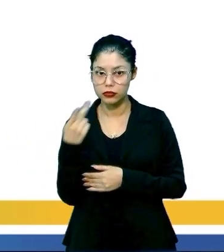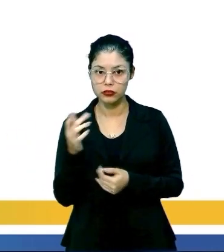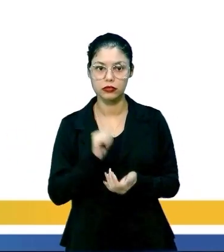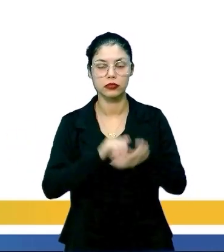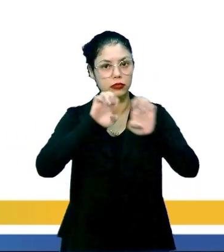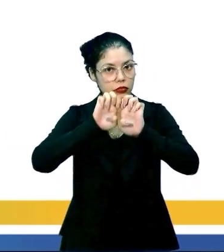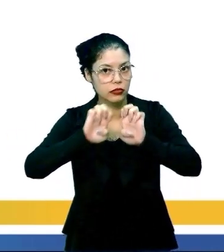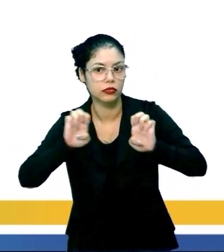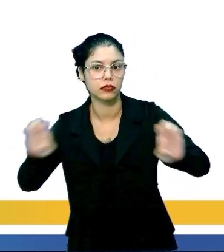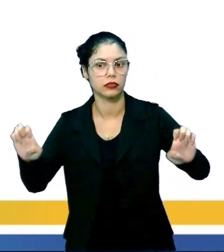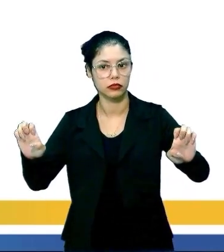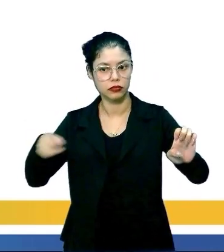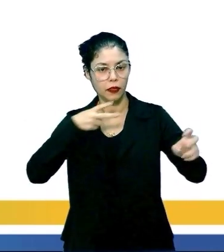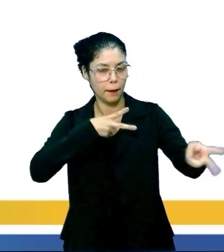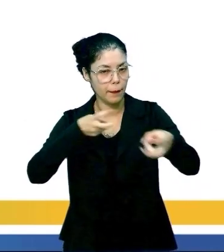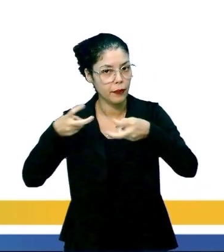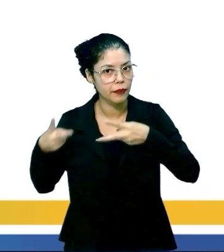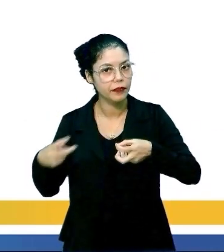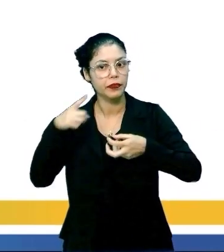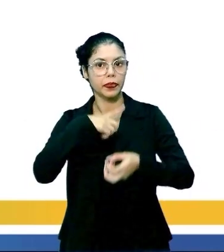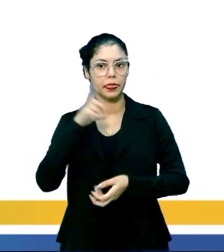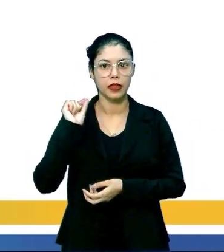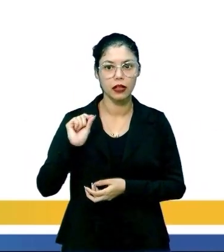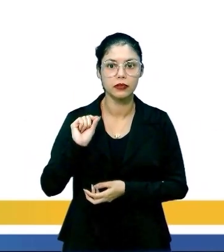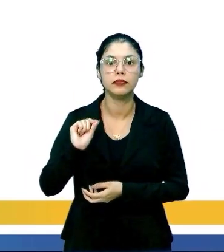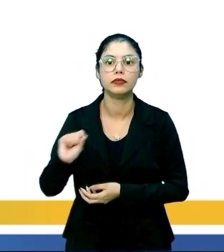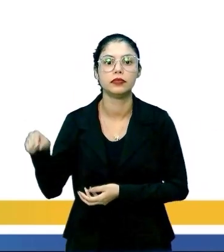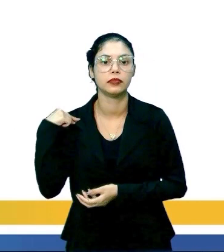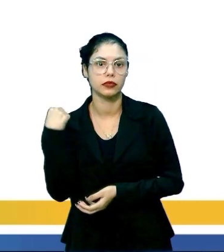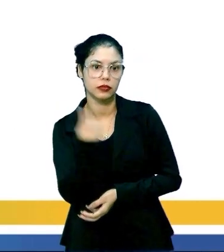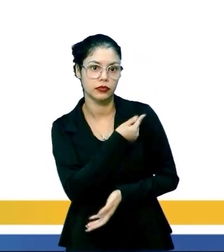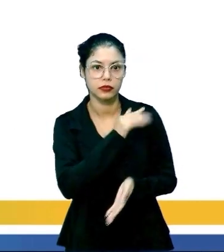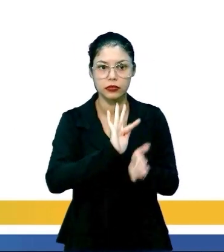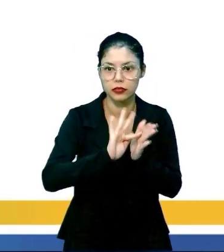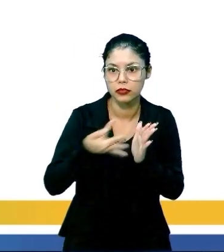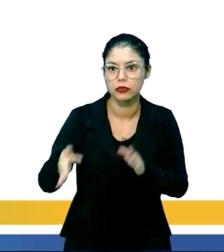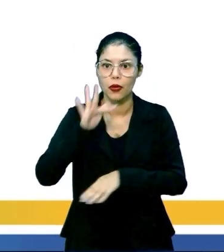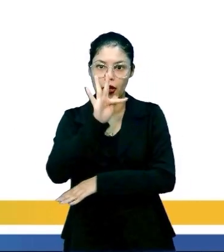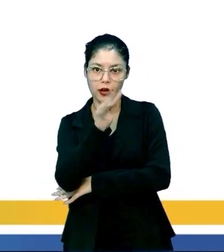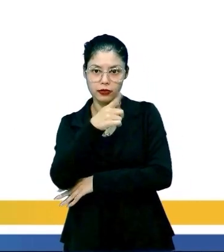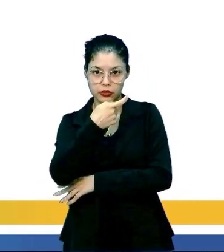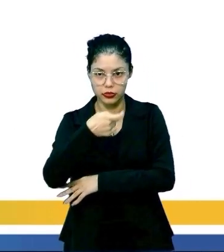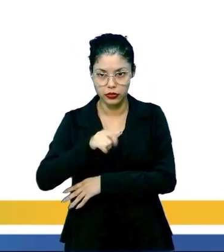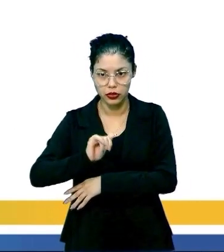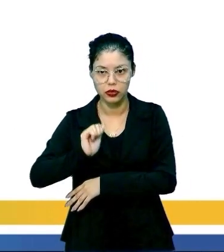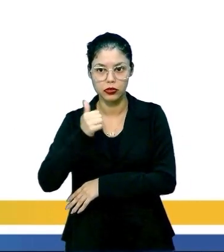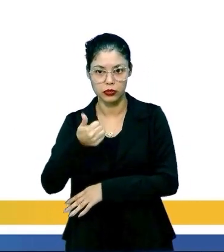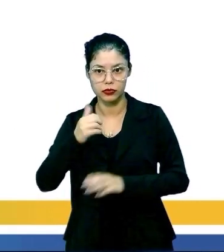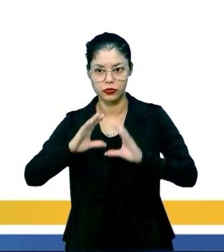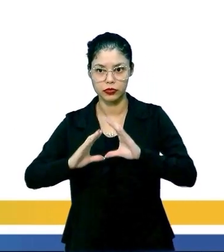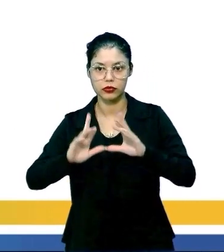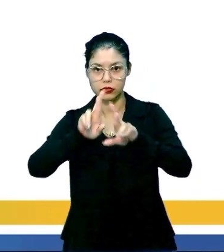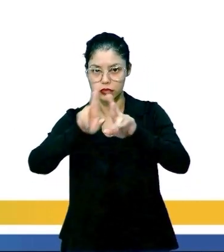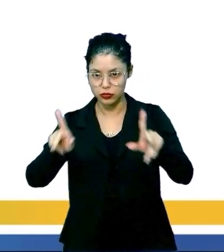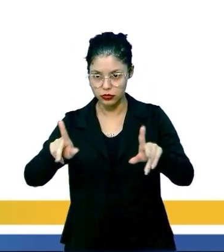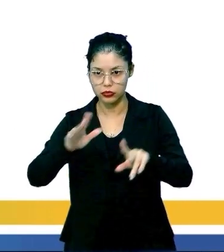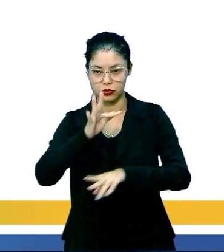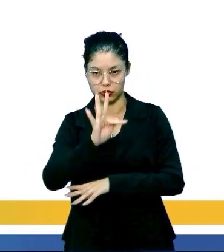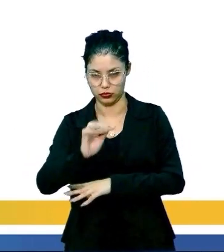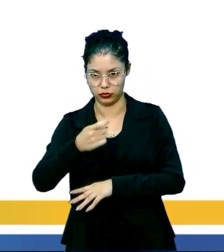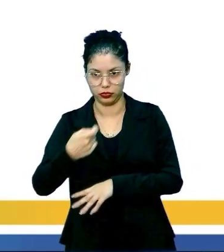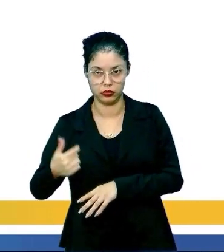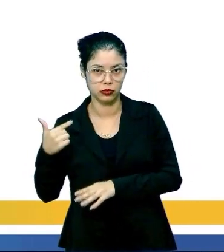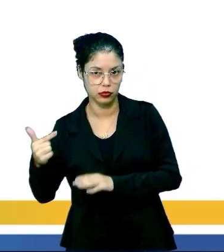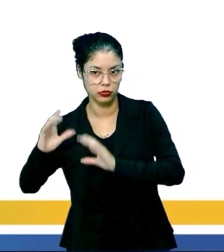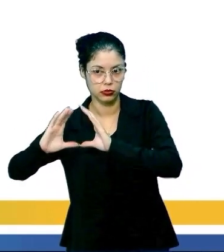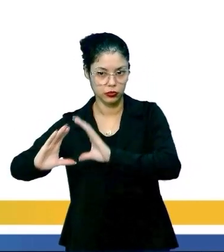dessa equação, você observa que nós vamos ter a função, o f de x1 diferente